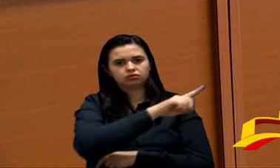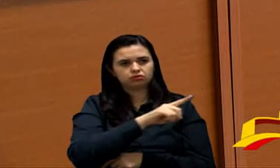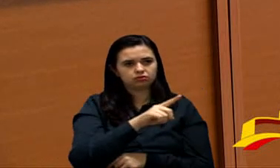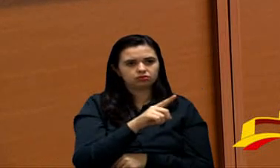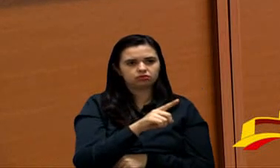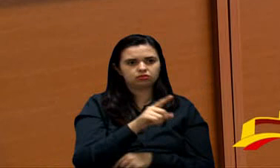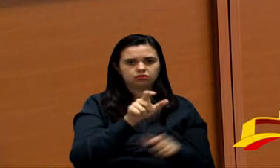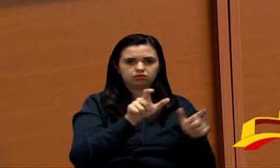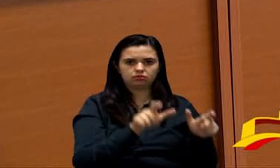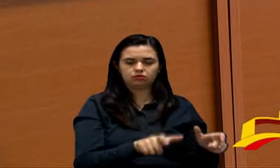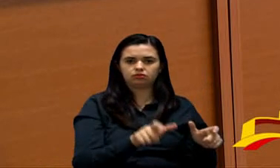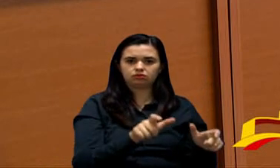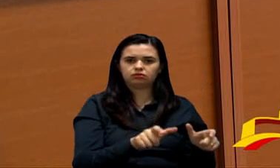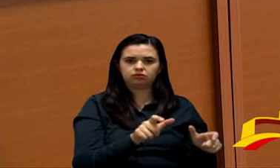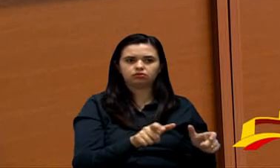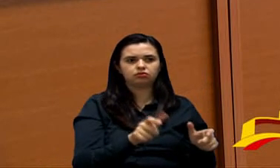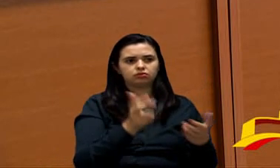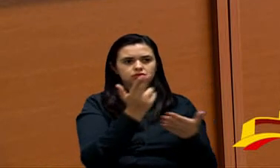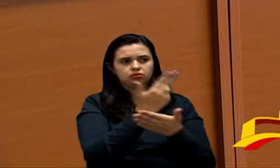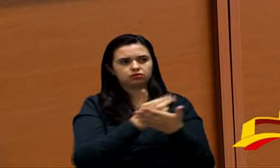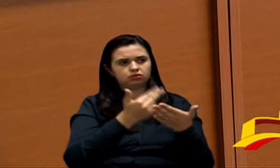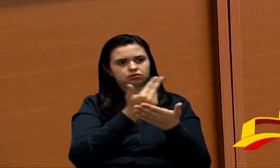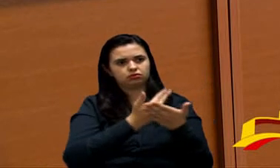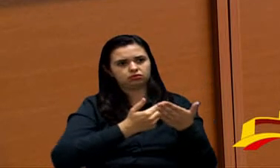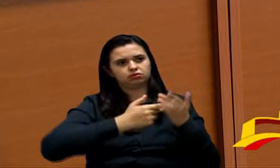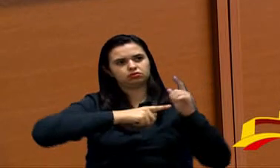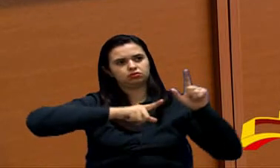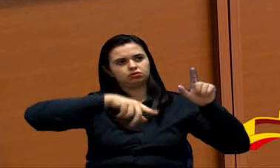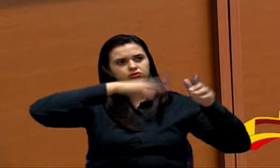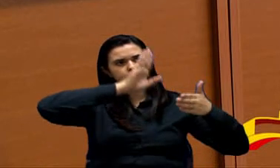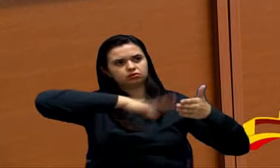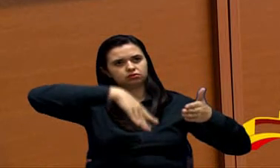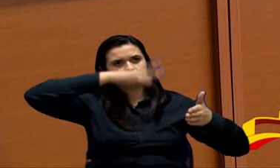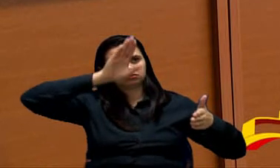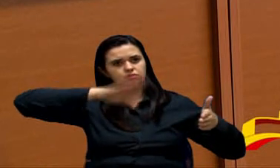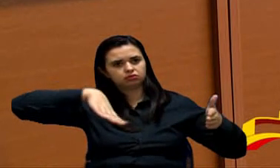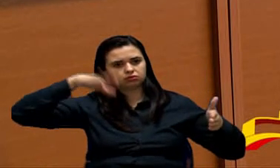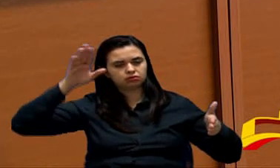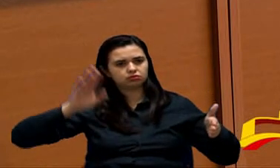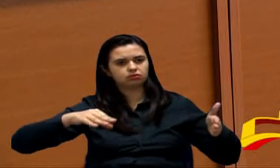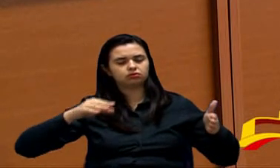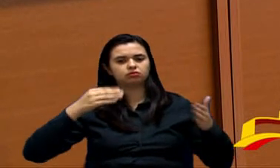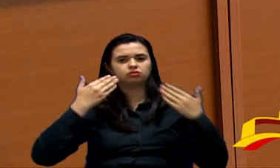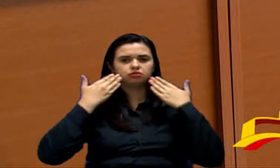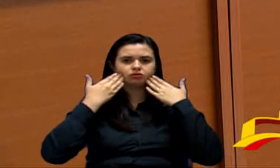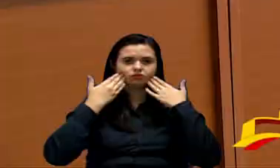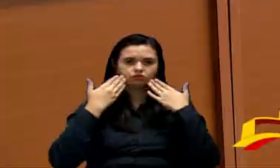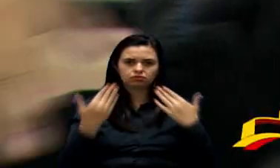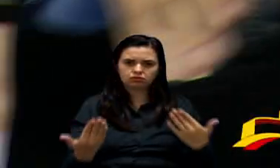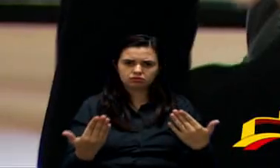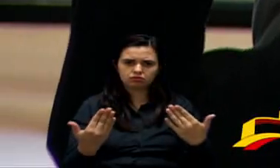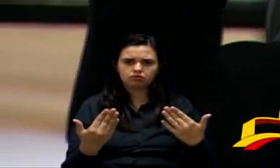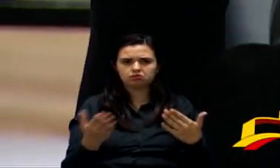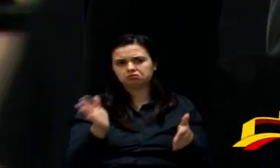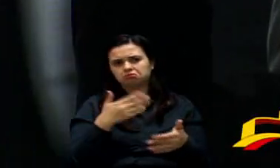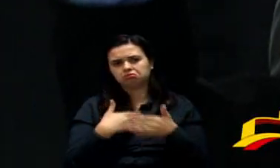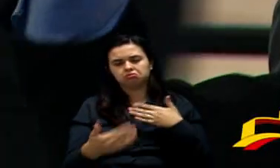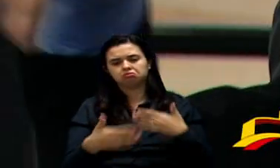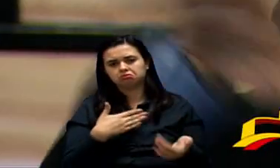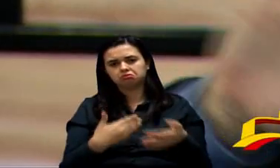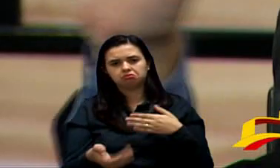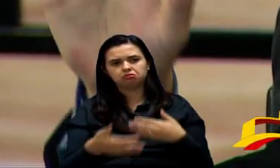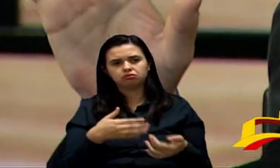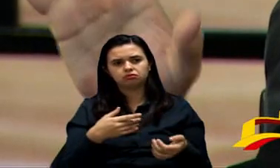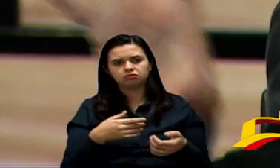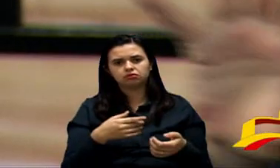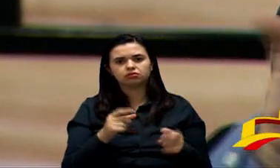sobre manifestações culturais, e é um espaço lá amplo para isso, para fazer manifestações culturais, independente se é capoeira,